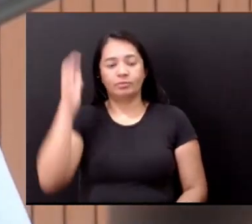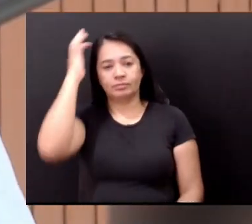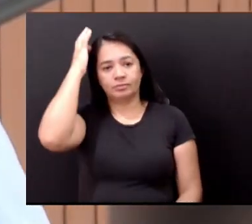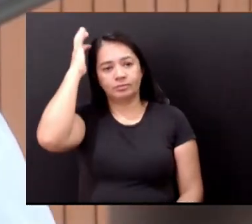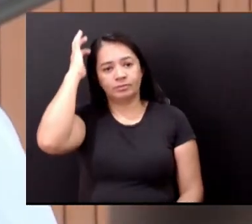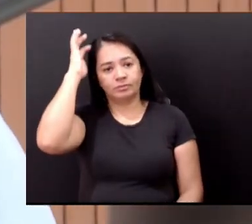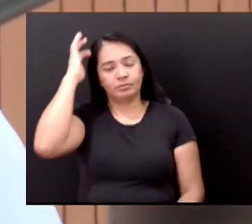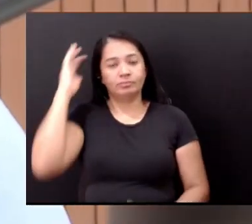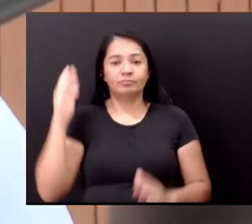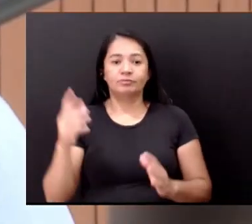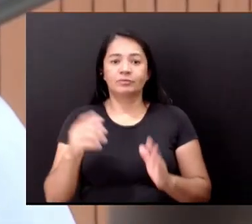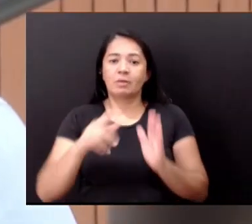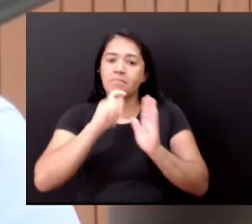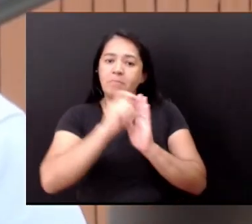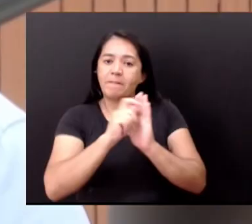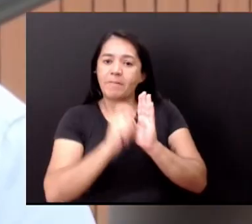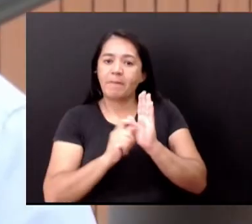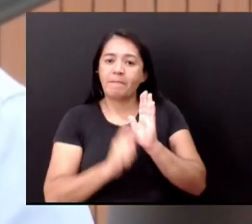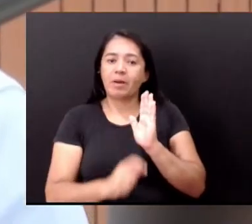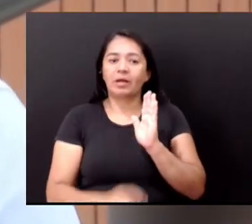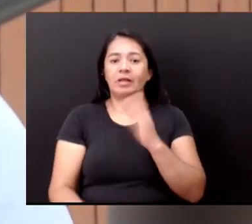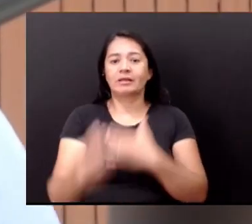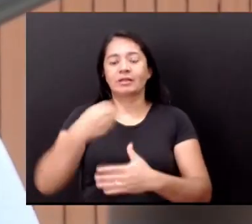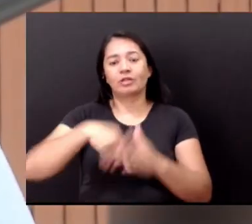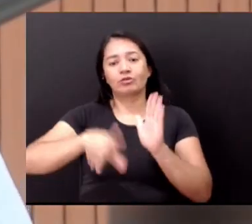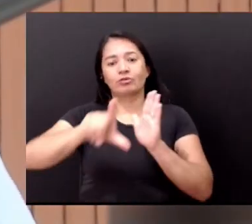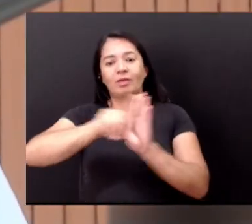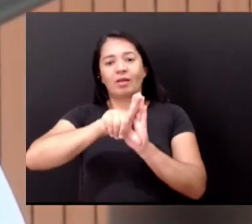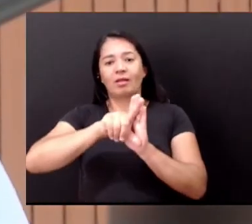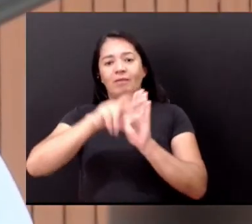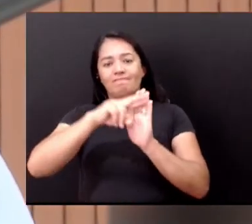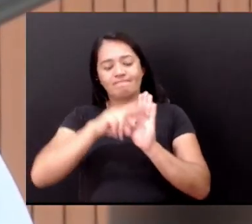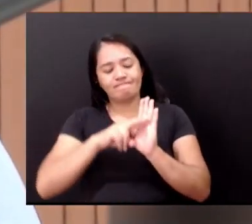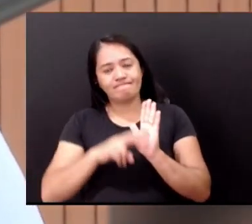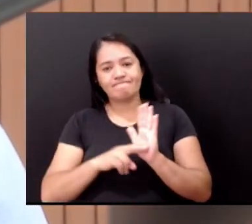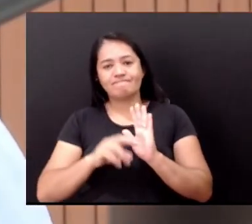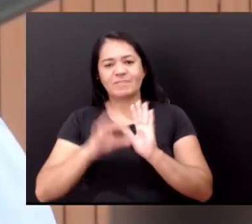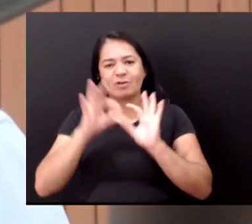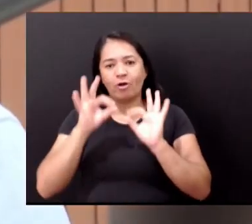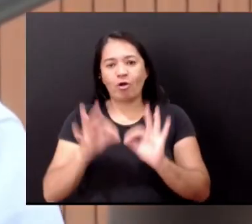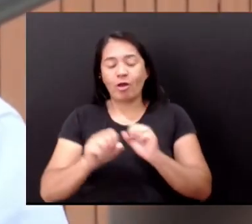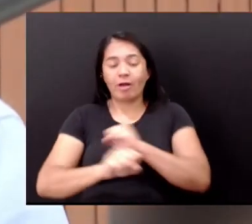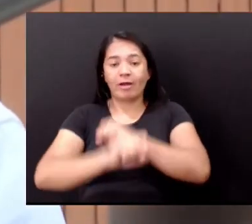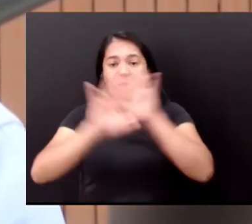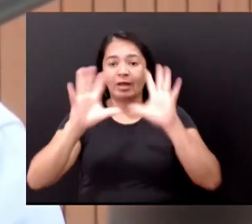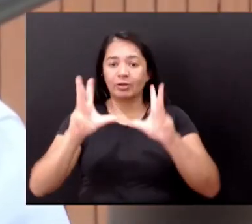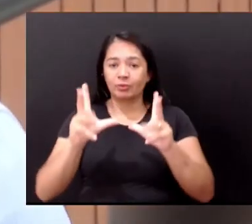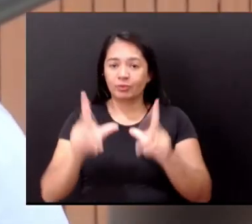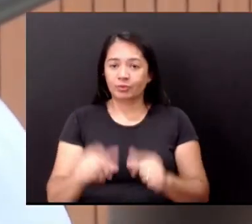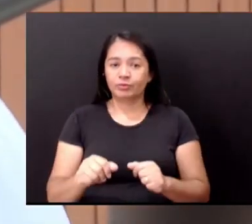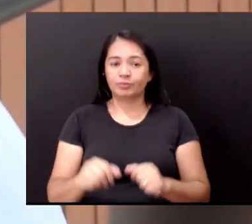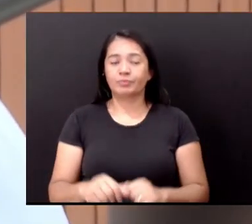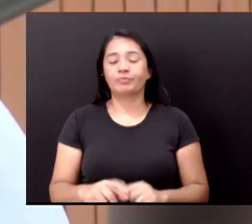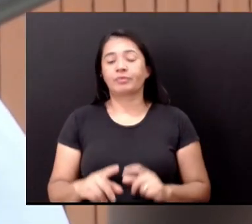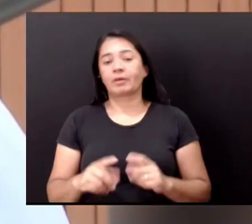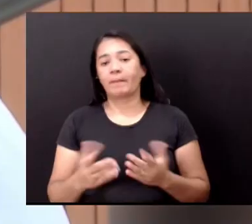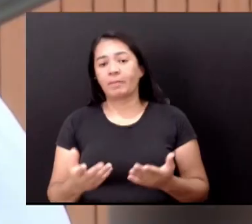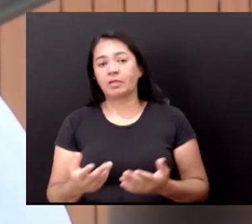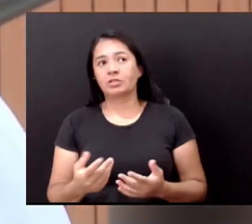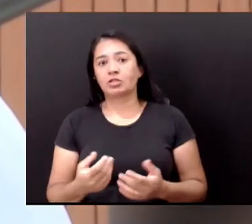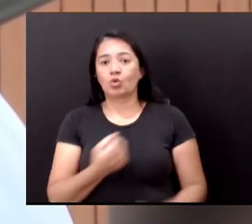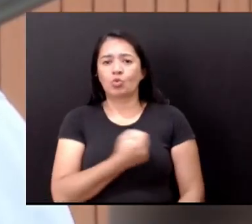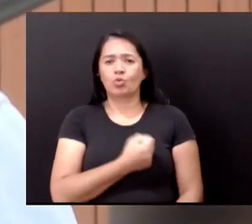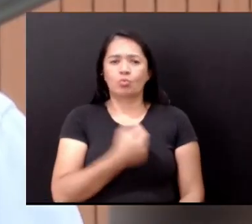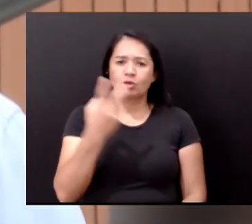escrito na lei mesmo, para deixar correto e claro a todos. A não ser o item 2,